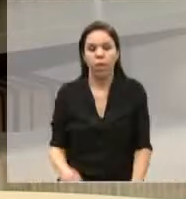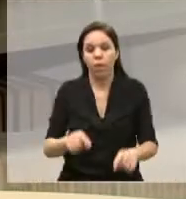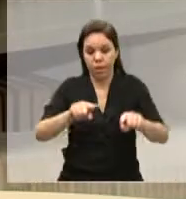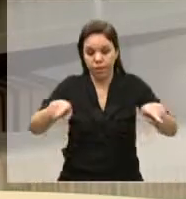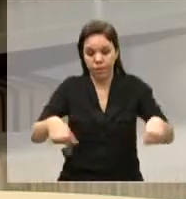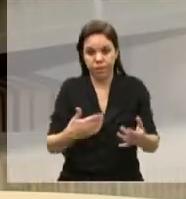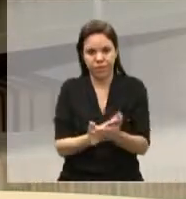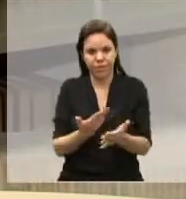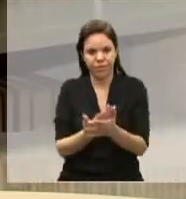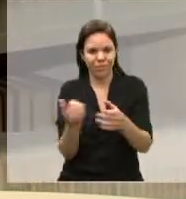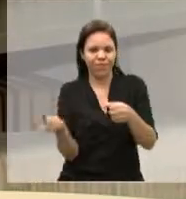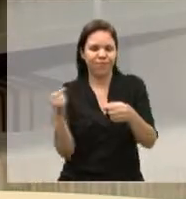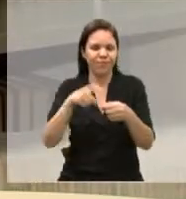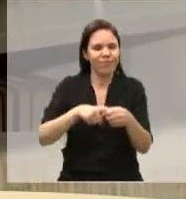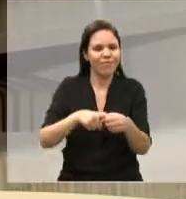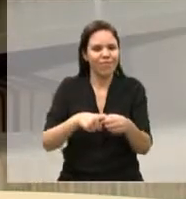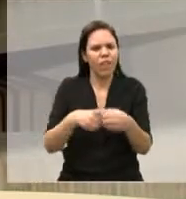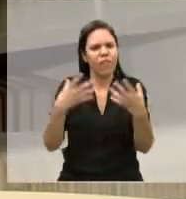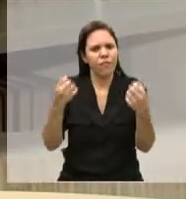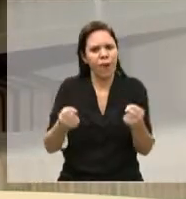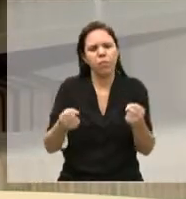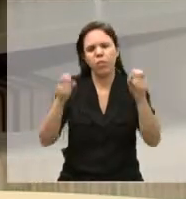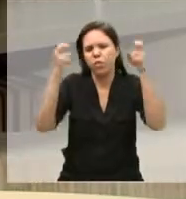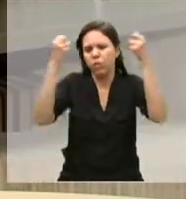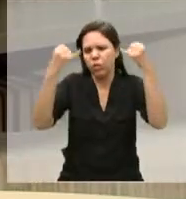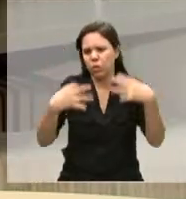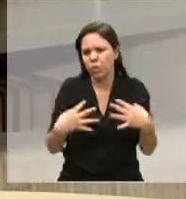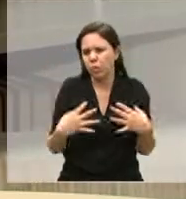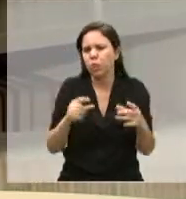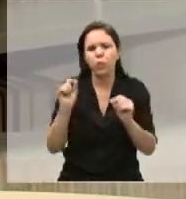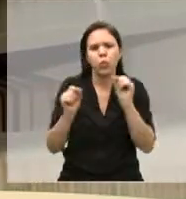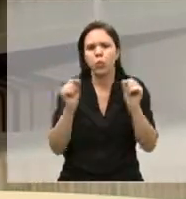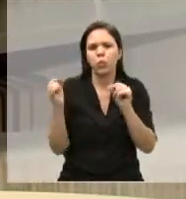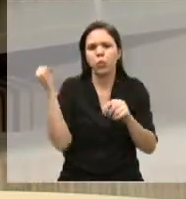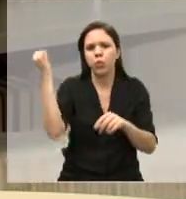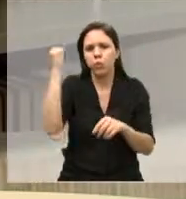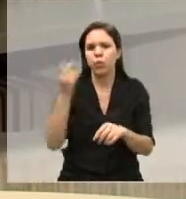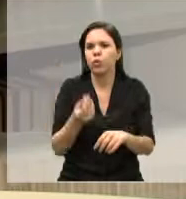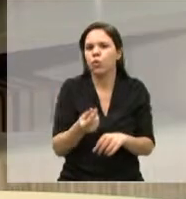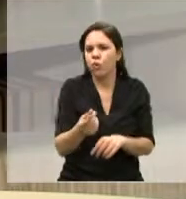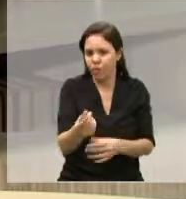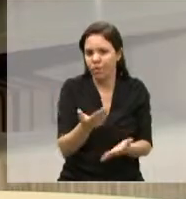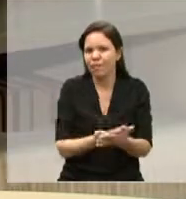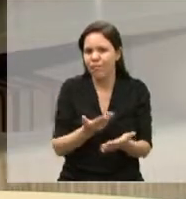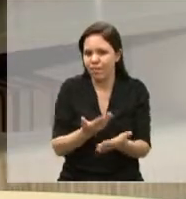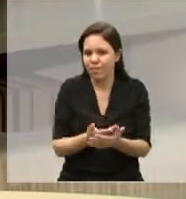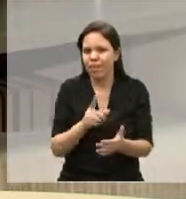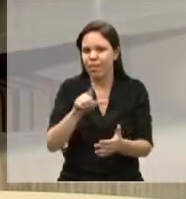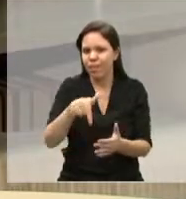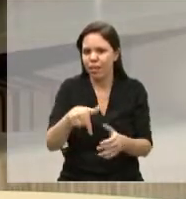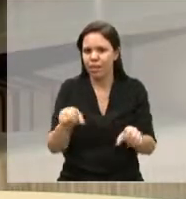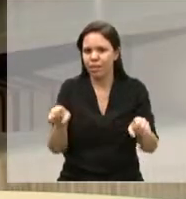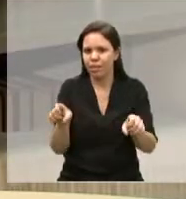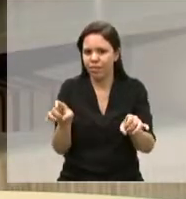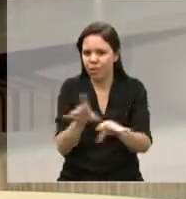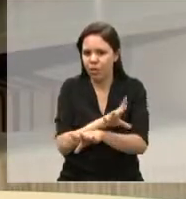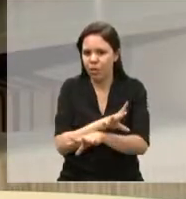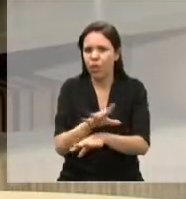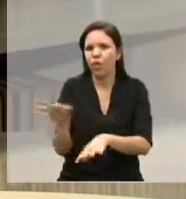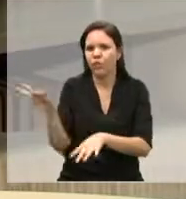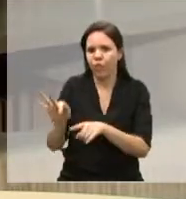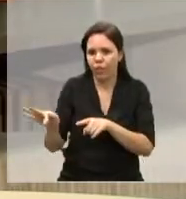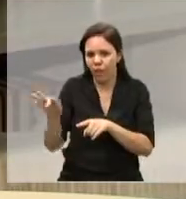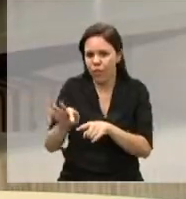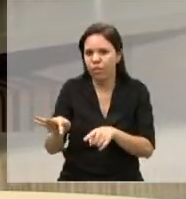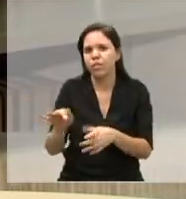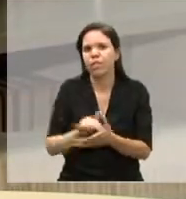Sala de Aula está de volta e vamos debater aí a importância de continuar estudando, mesmo depois de ter feito uma faculdade, né?